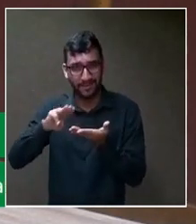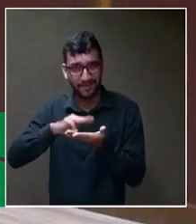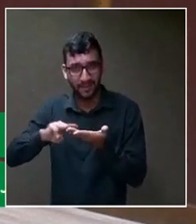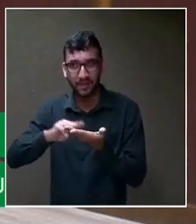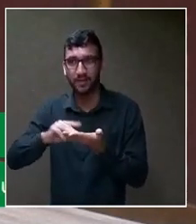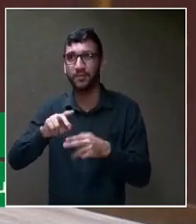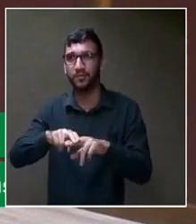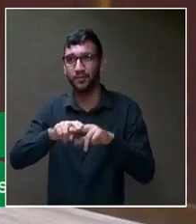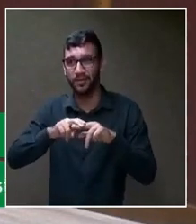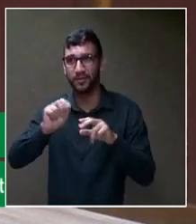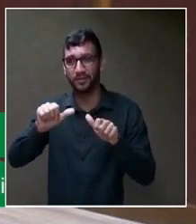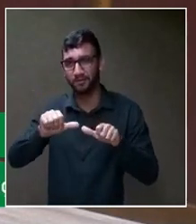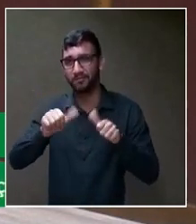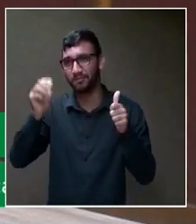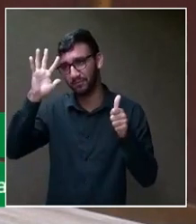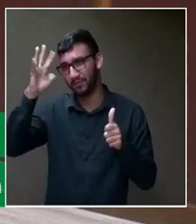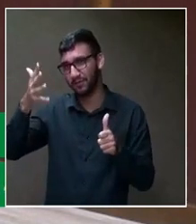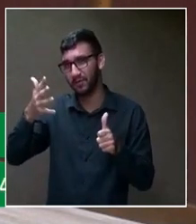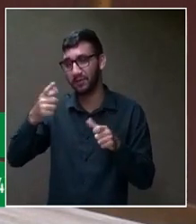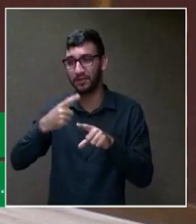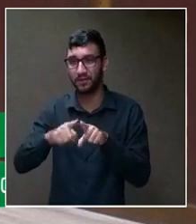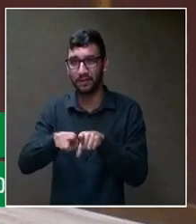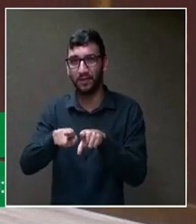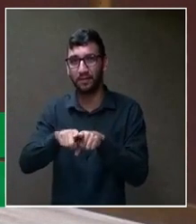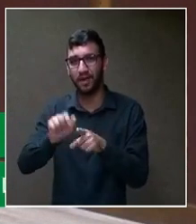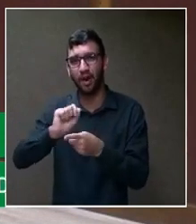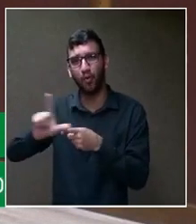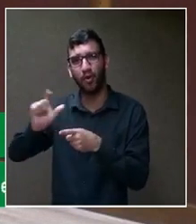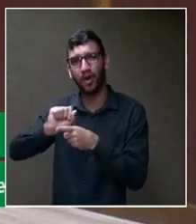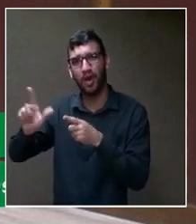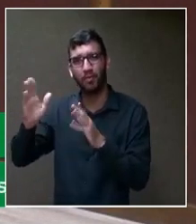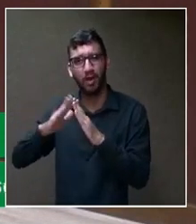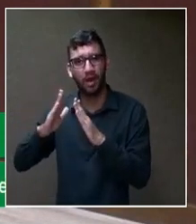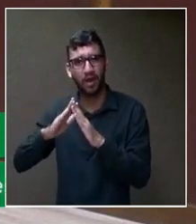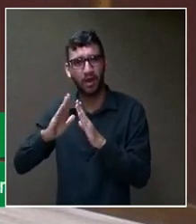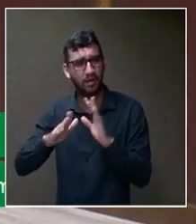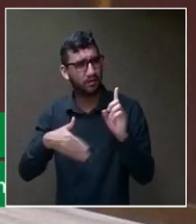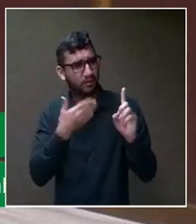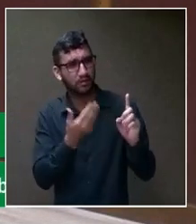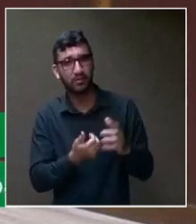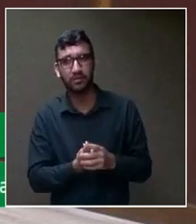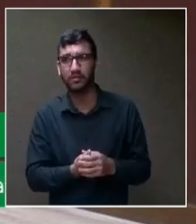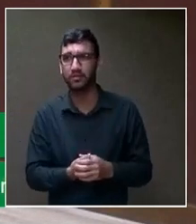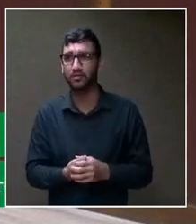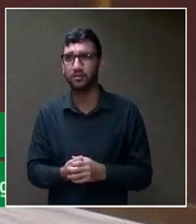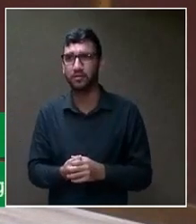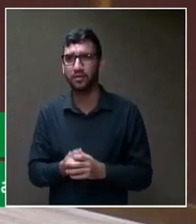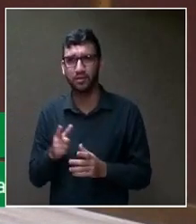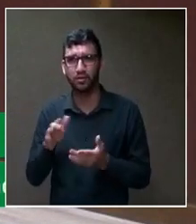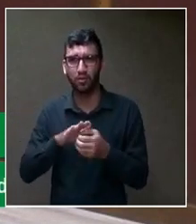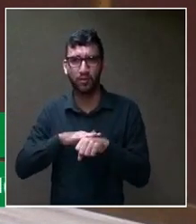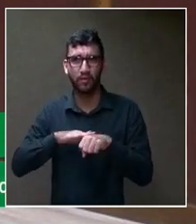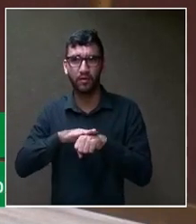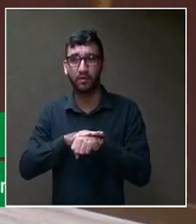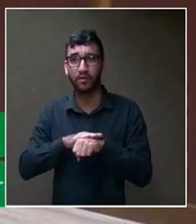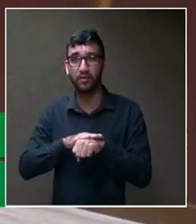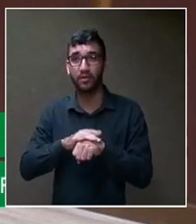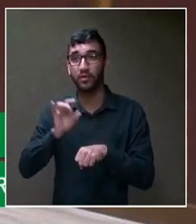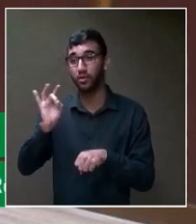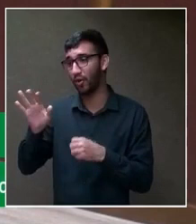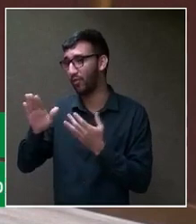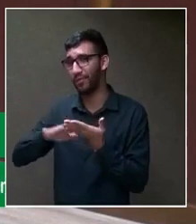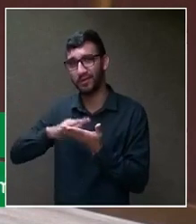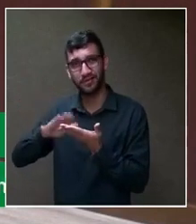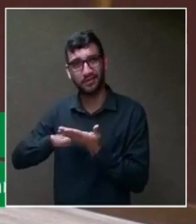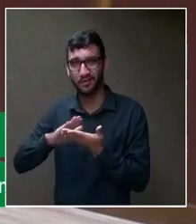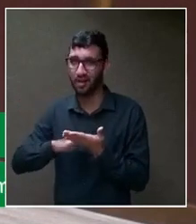que eles decidiram se separar e que ela teria alugado uma casa com ele ou não? É, pelo ela chegou a comentar com a senhora? Só pela